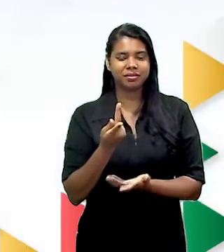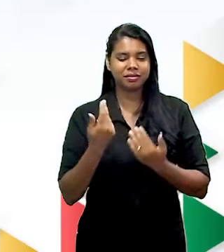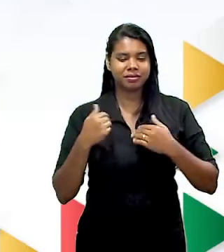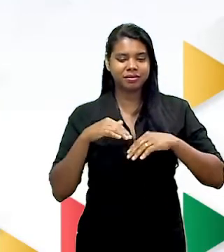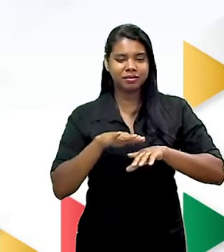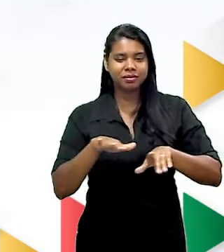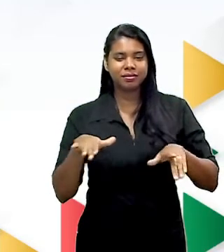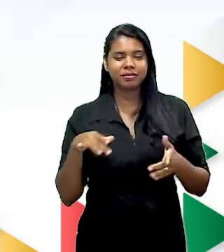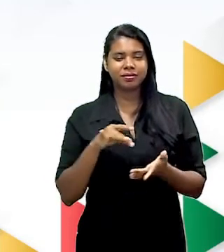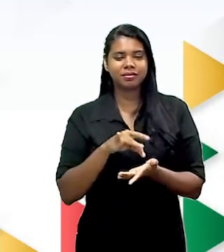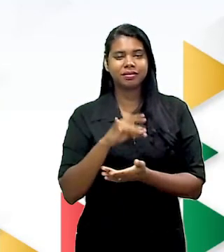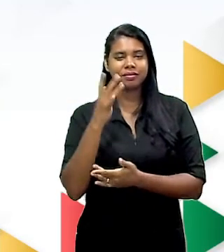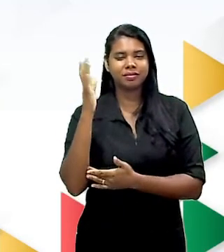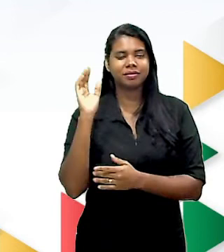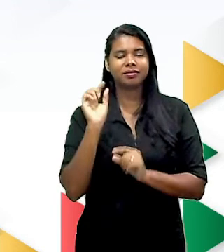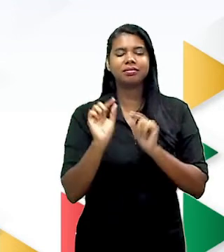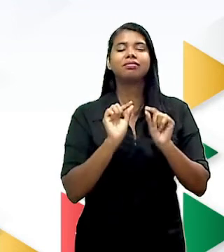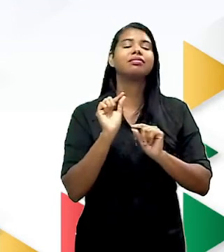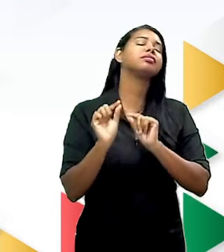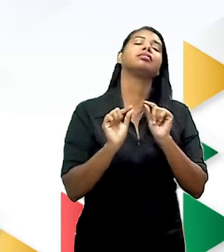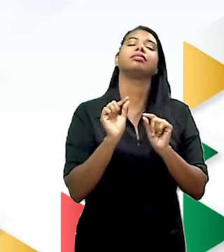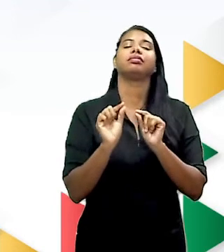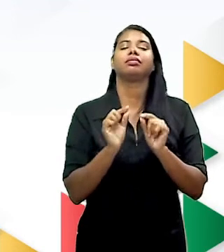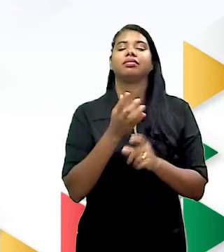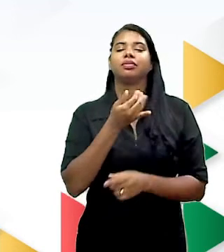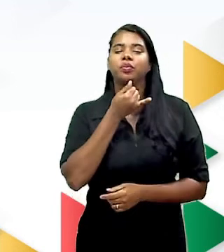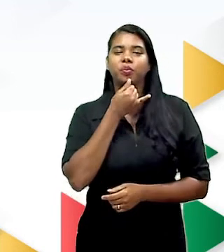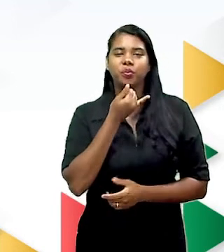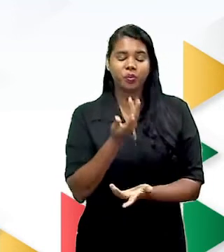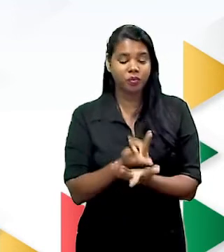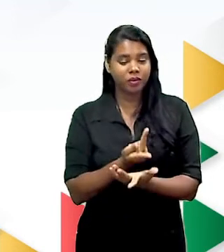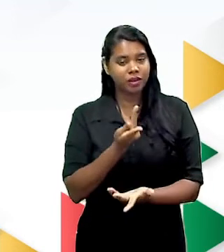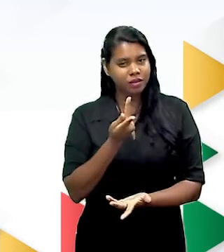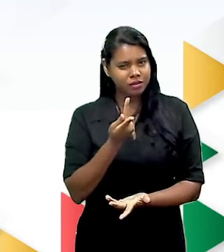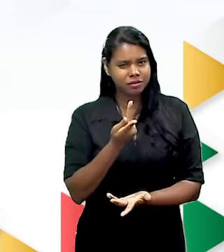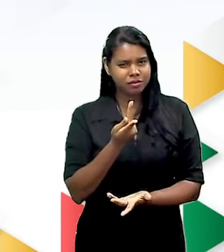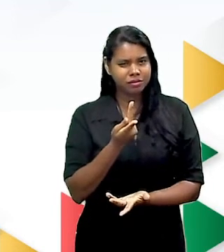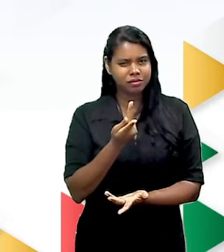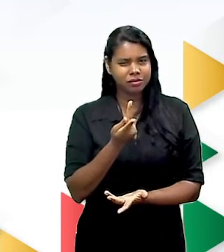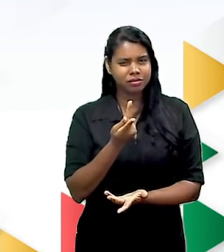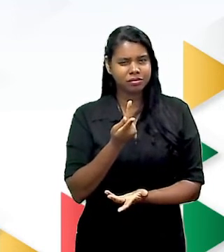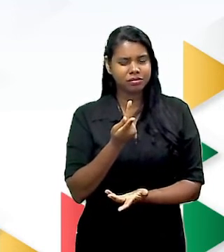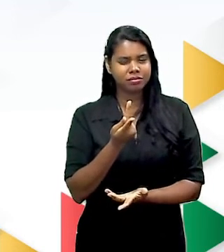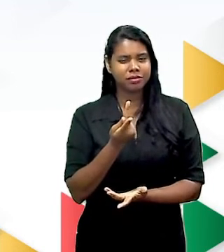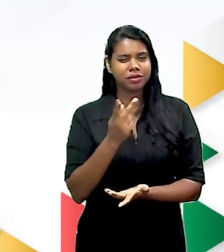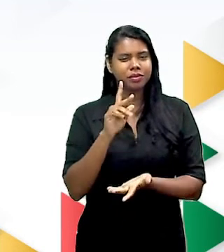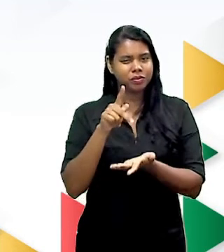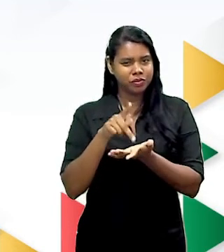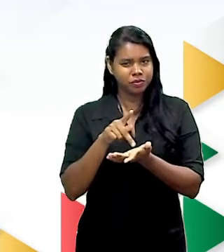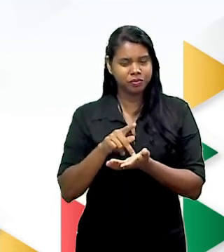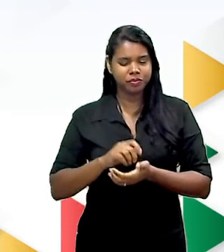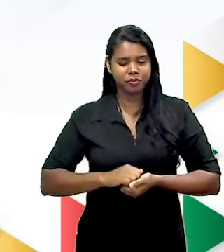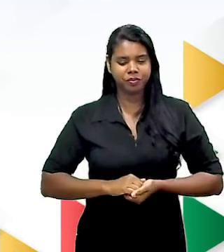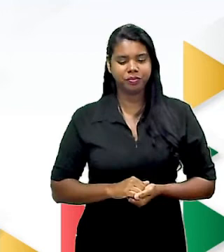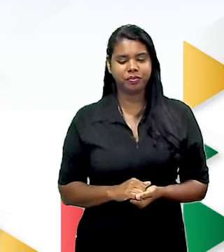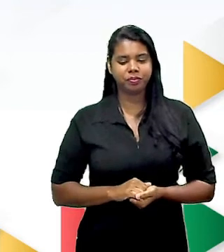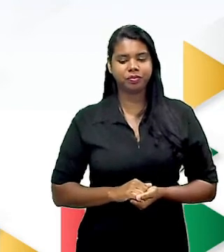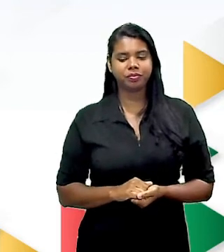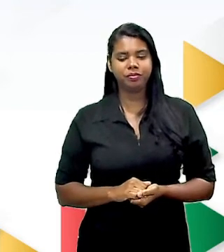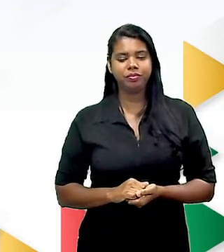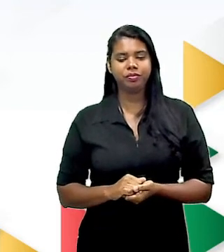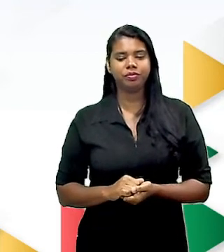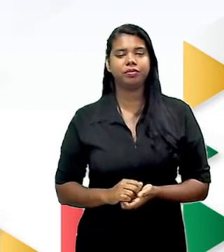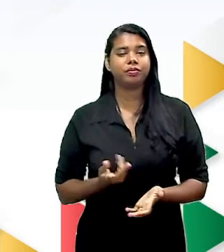fenômeno natural seria exatamente um acontecimento não artificial, ou seja, que ocorre sem